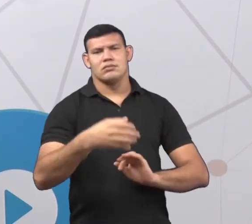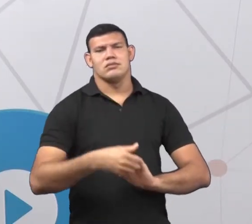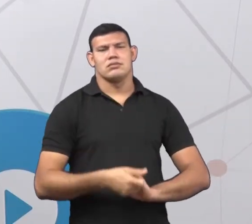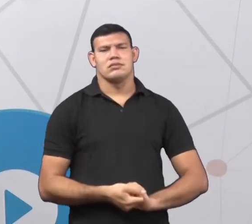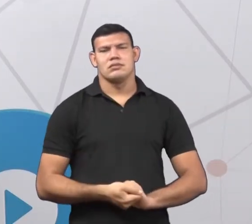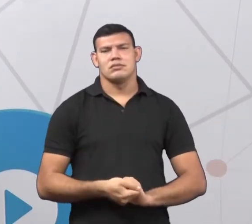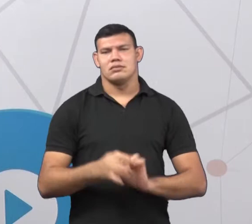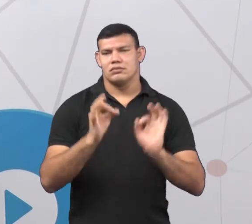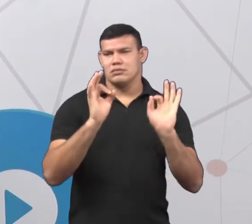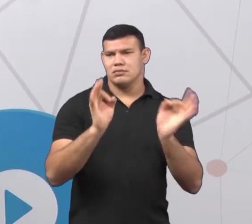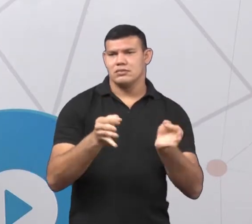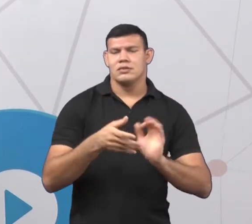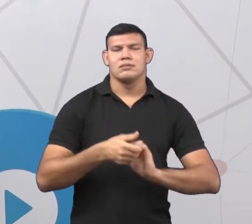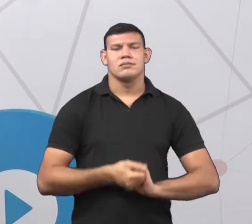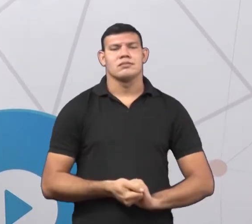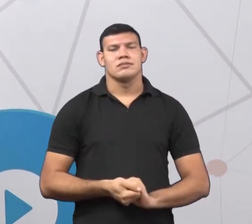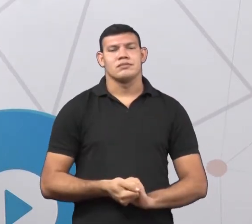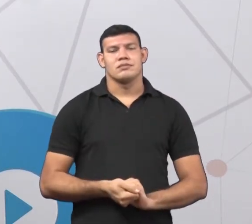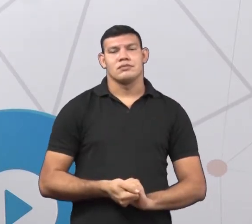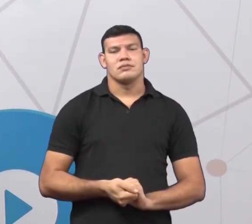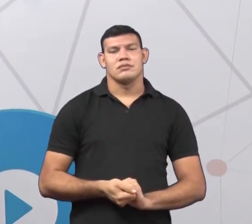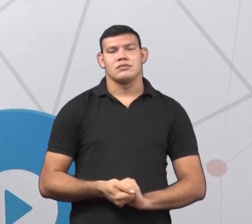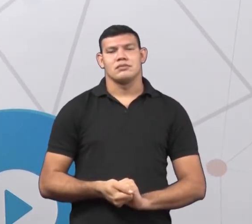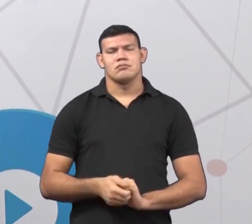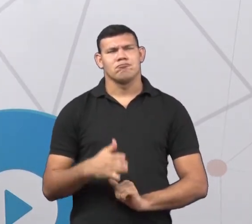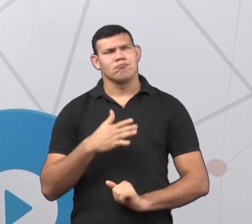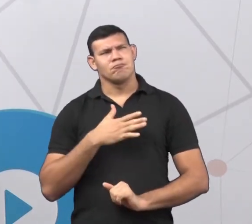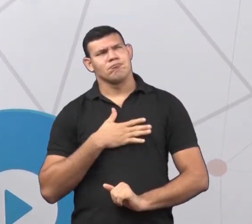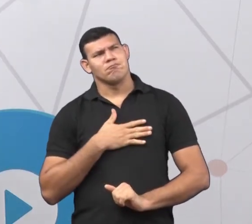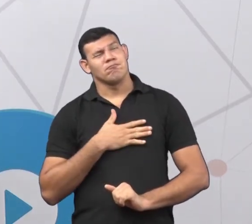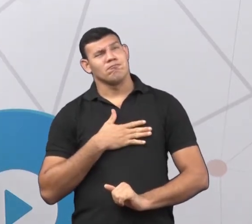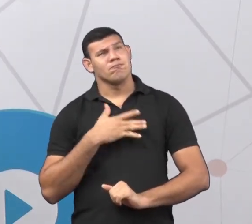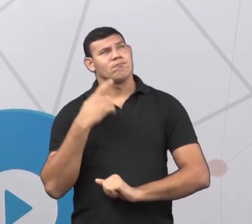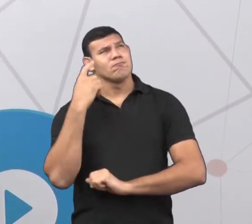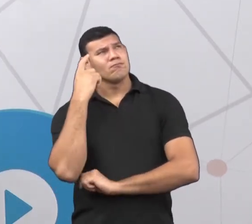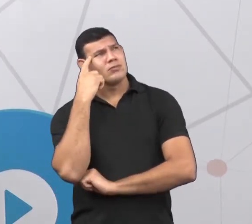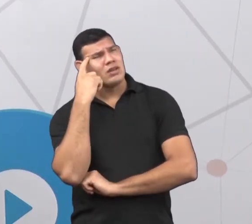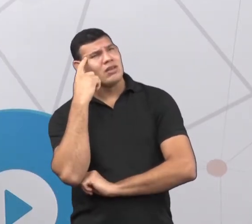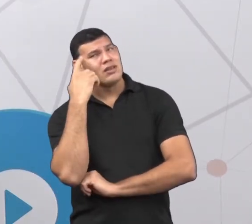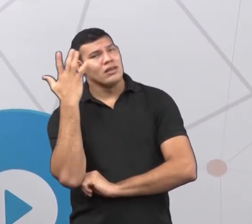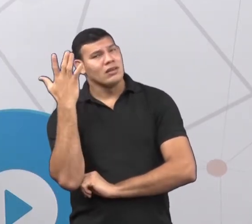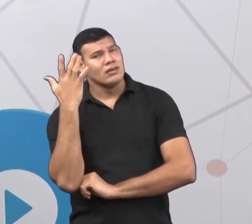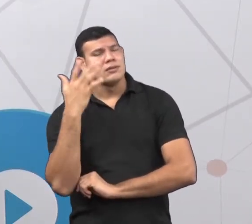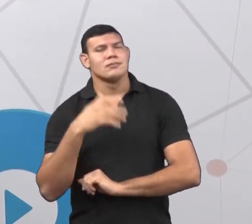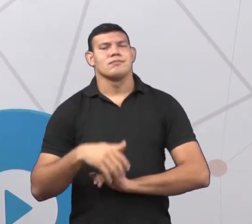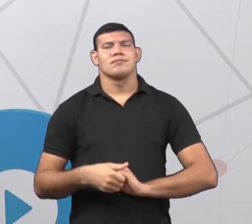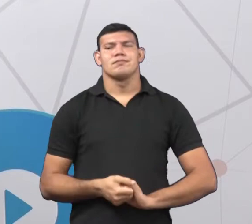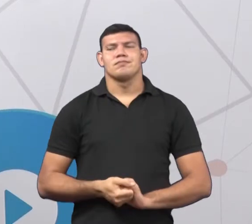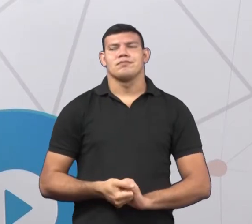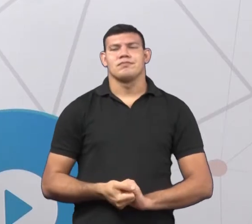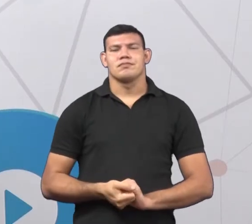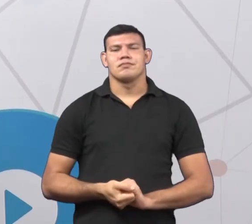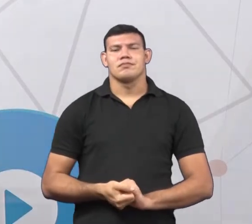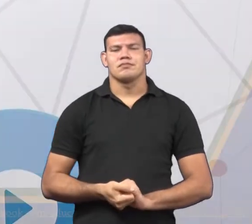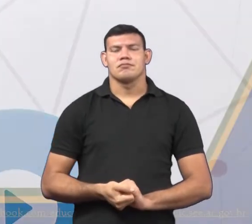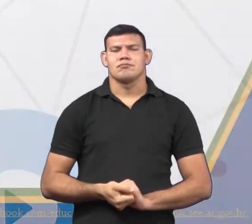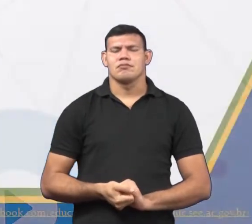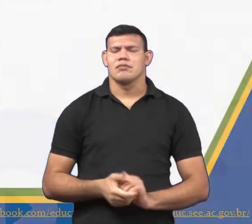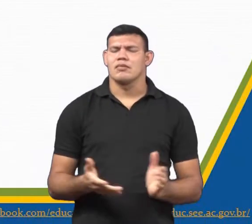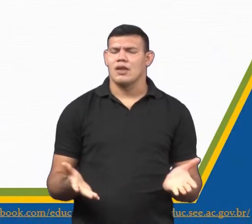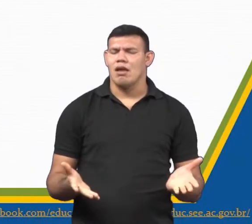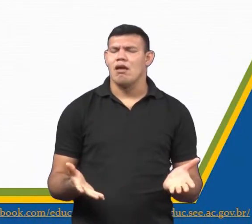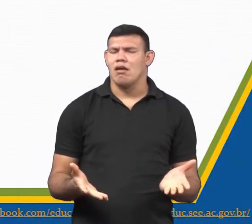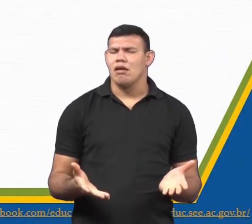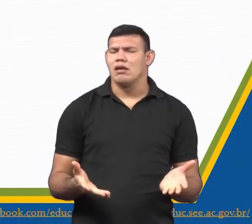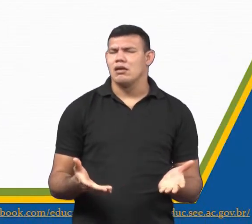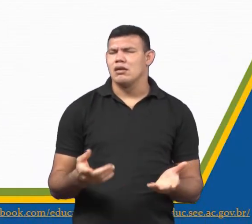opinião, certo? Mi punto de vista es que... aí você vai colocar a sua opinião. Bueno, me